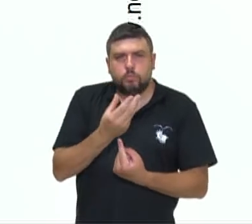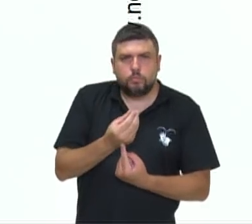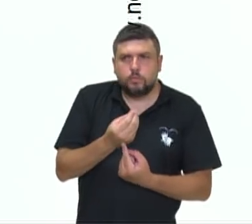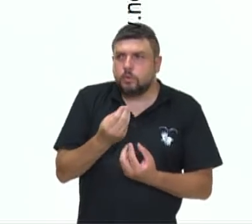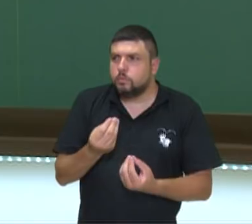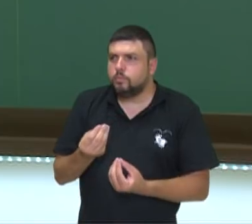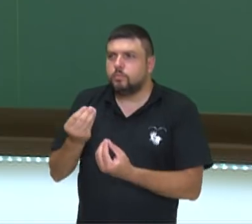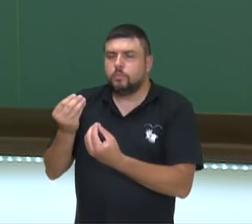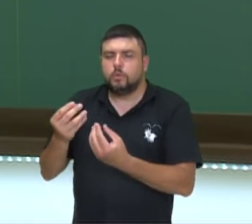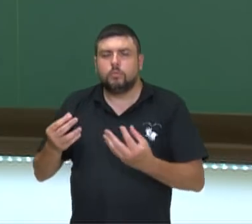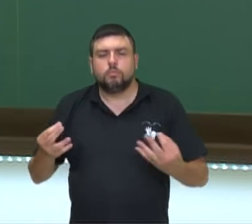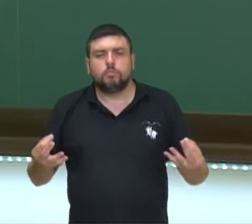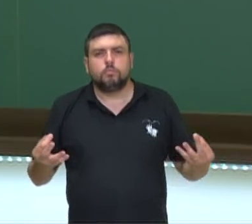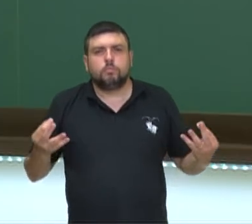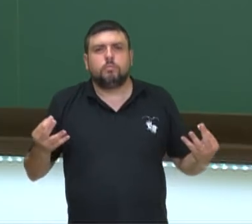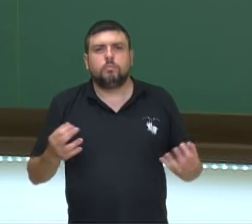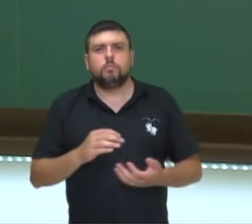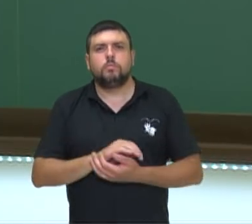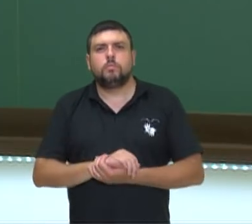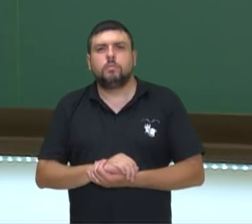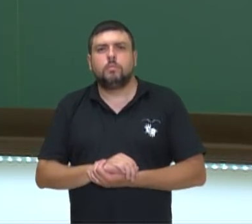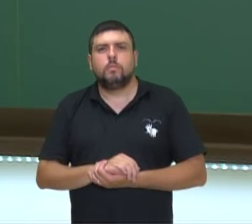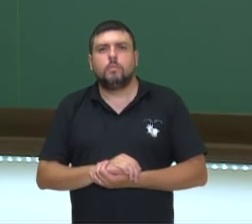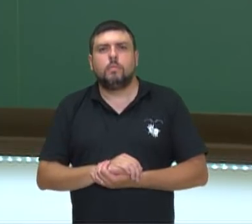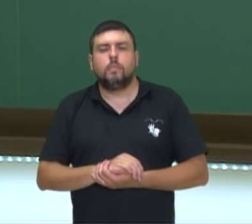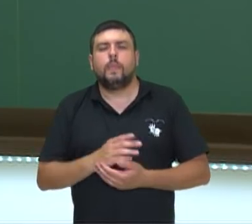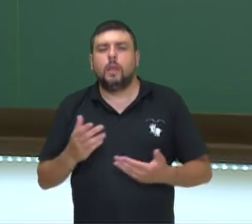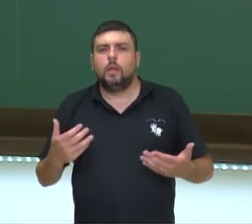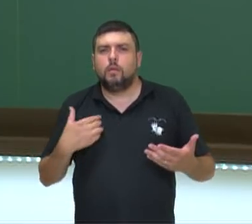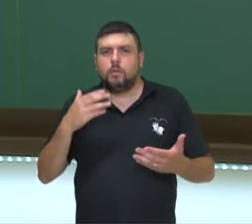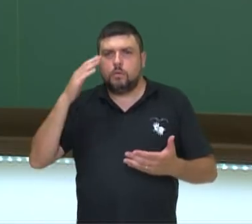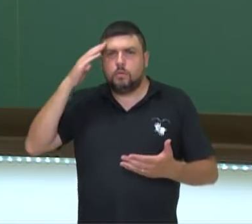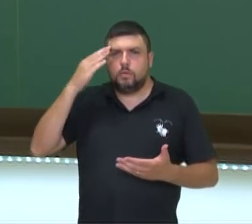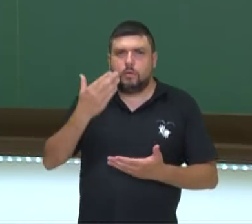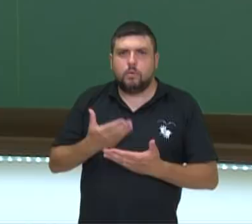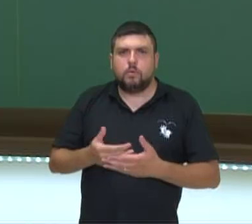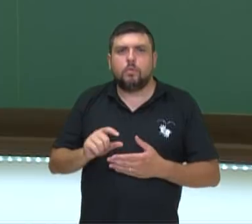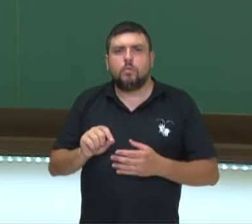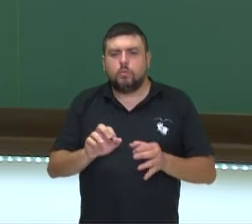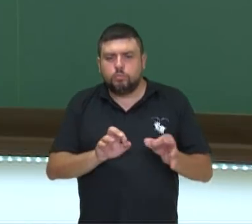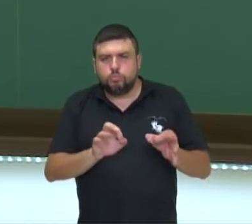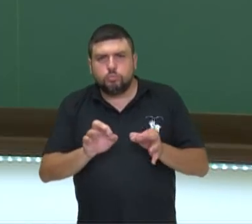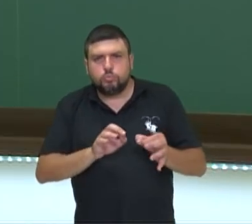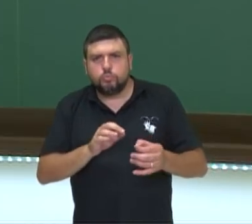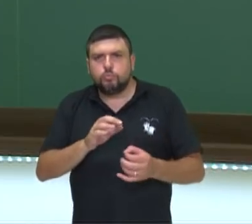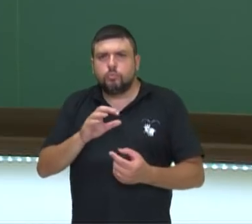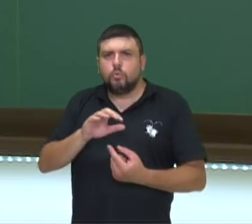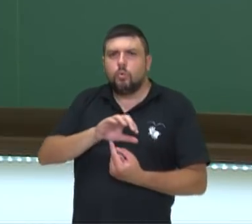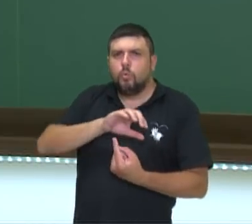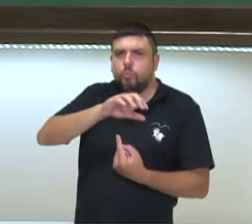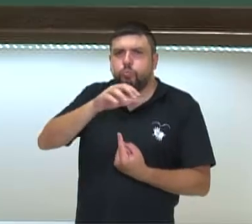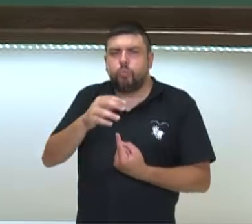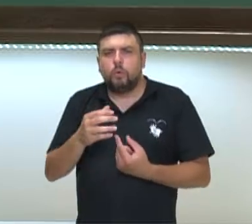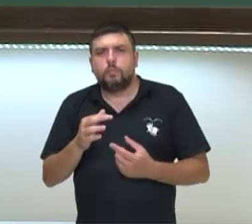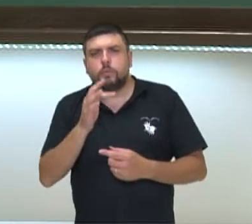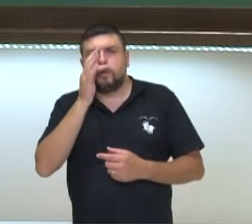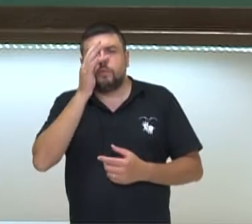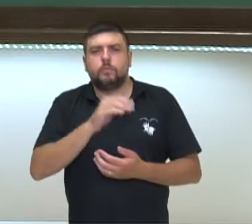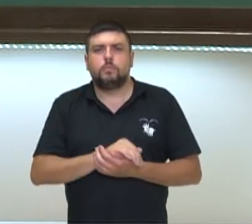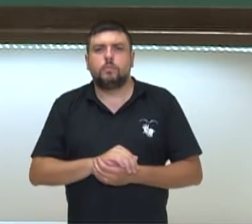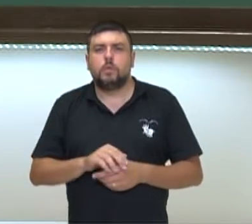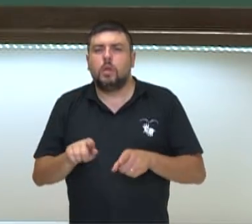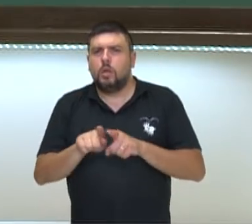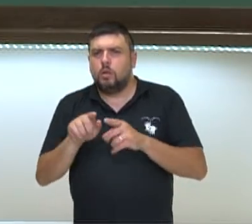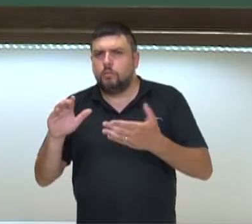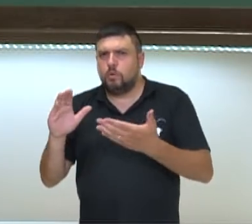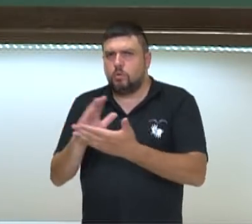em homenagem à iluminação de Buda, faziam arranjo de flores. Também alguns samurais eram treinados para fazer